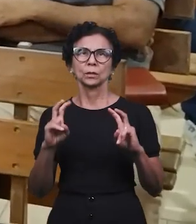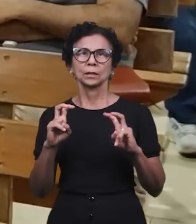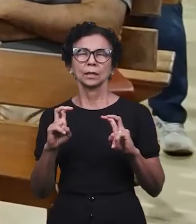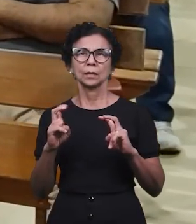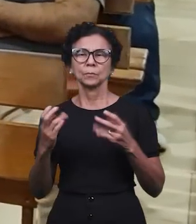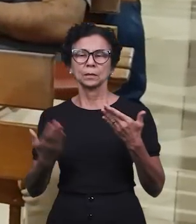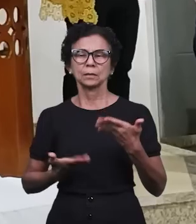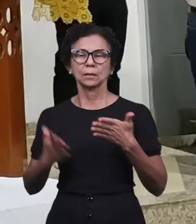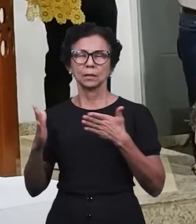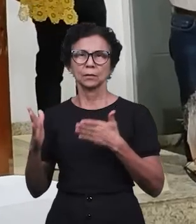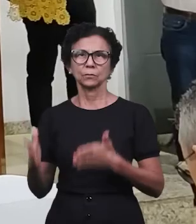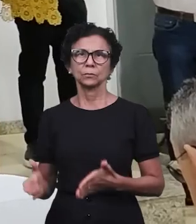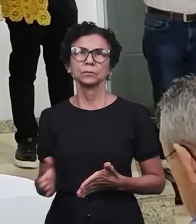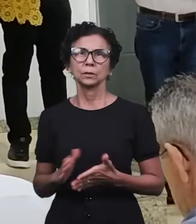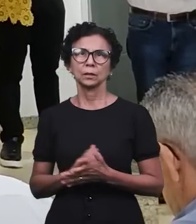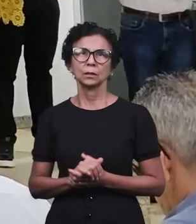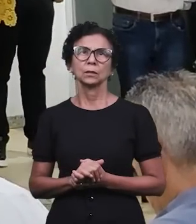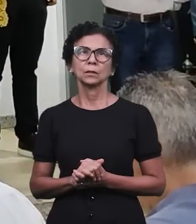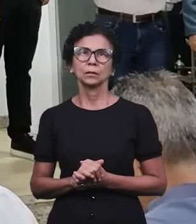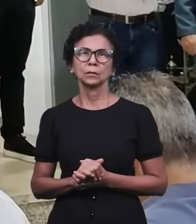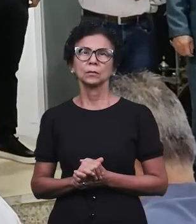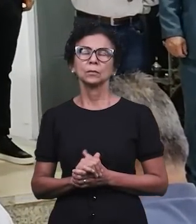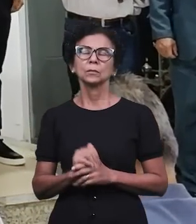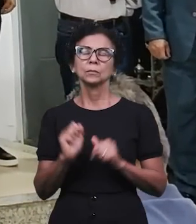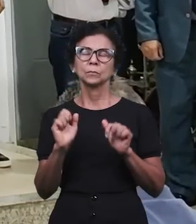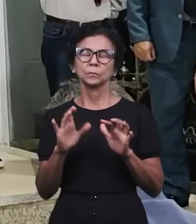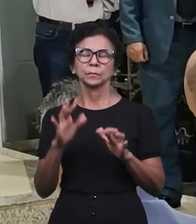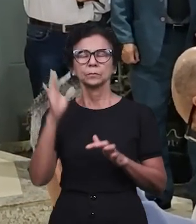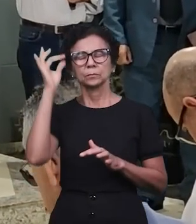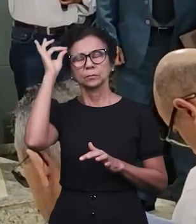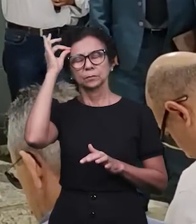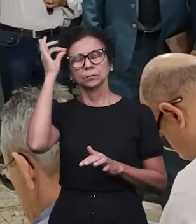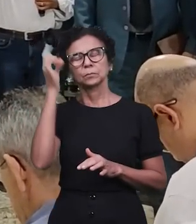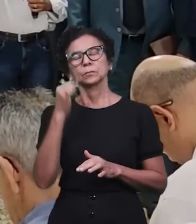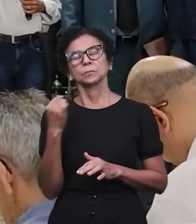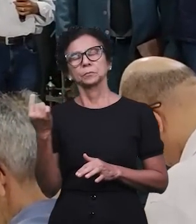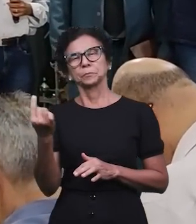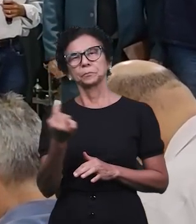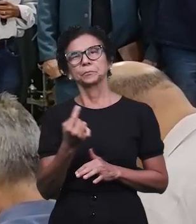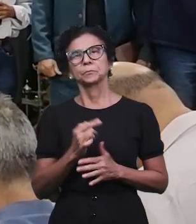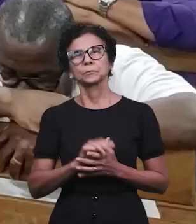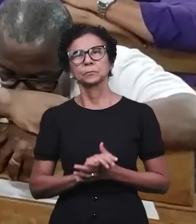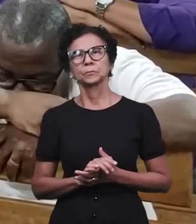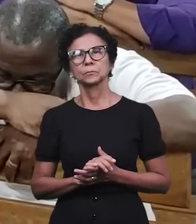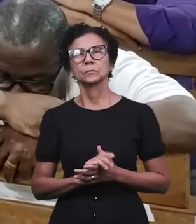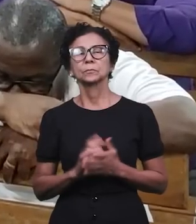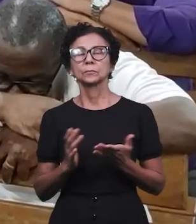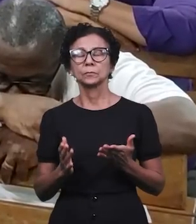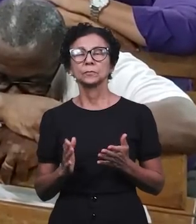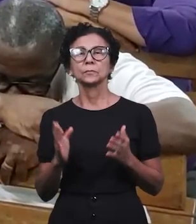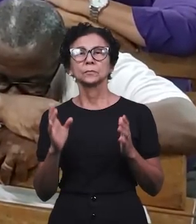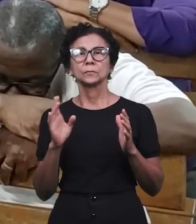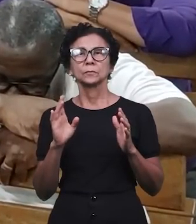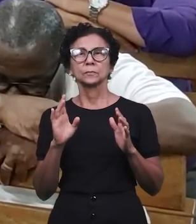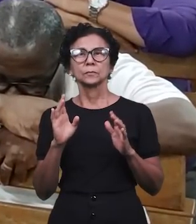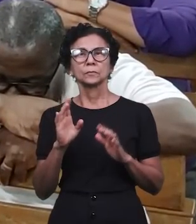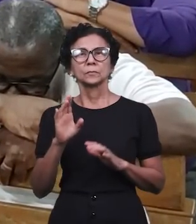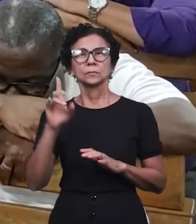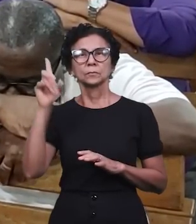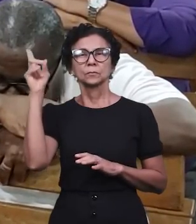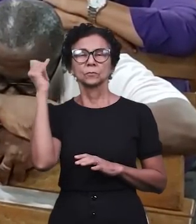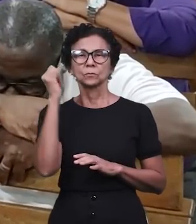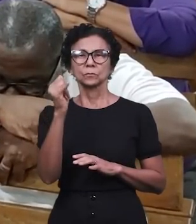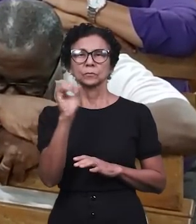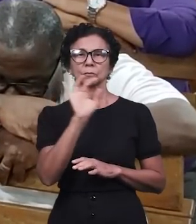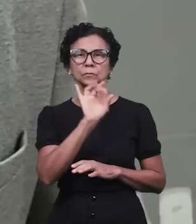e fortalecimento espiritual para todos os presentes. No final, o Senhor falou a vida de todos para a honra e glória